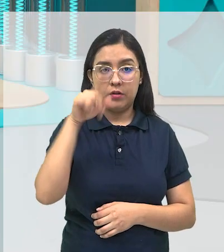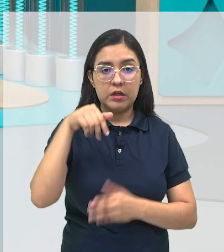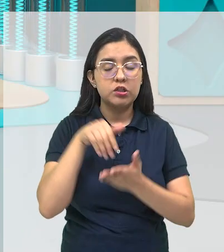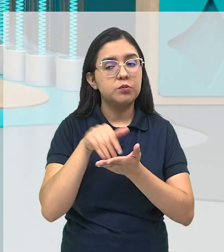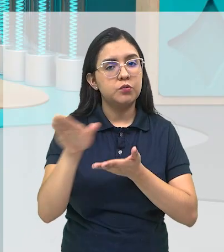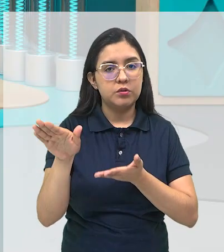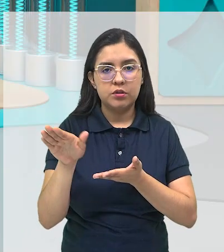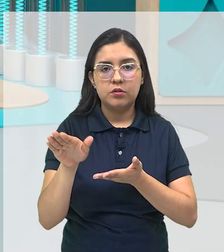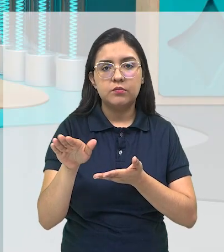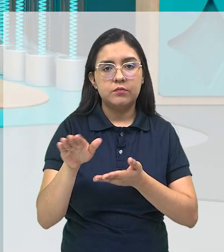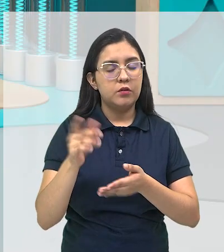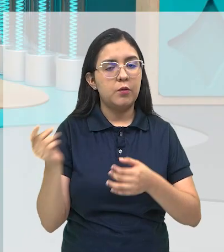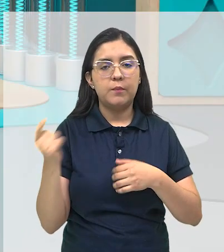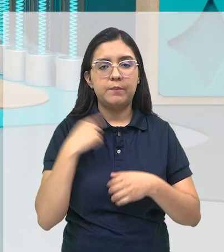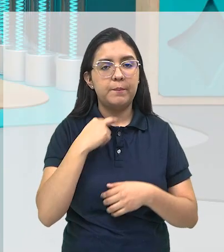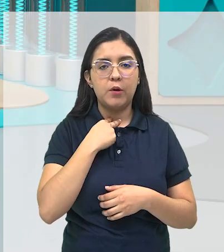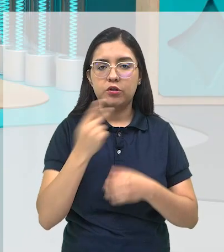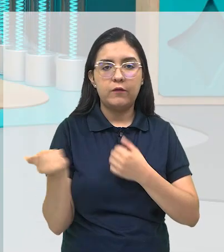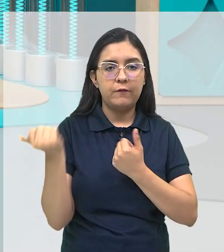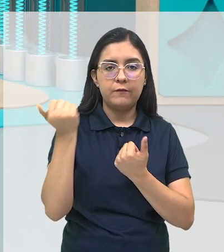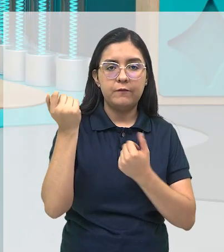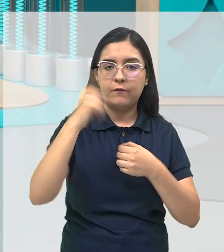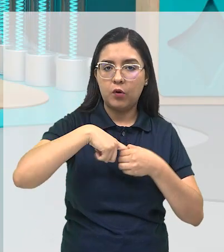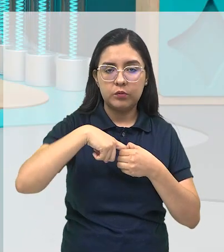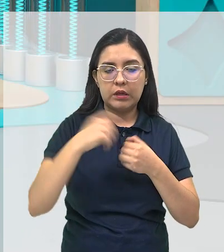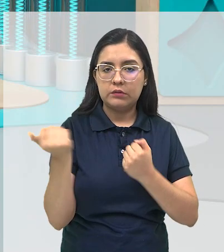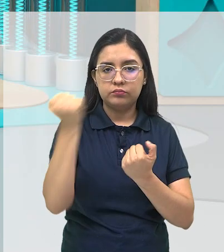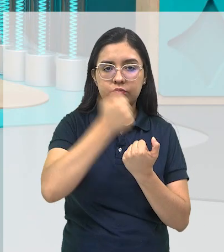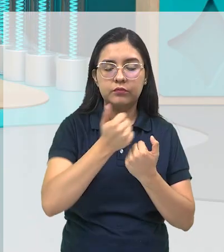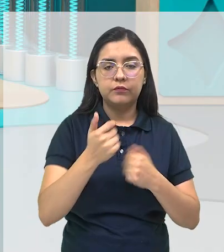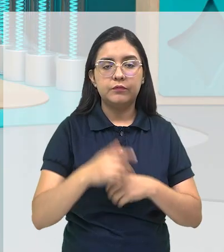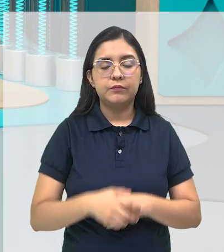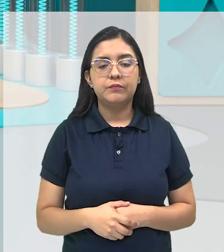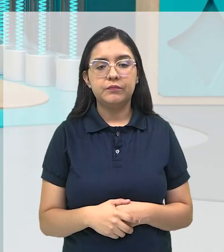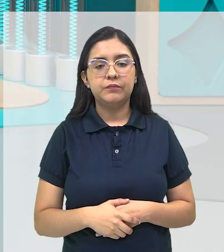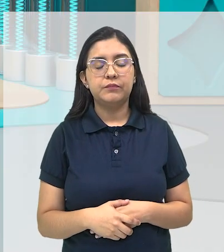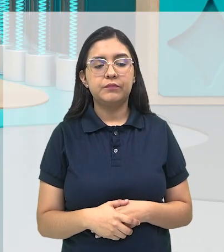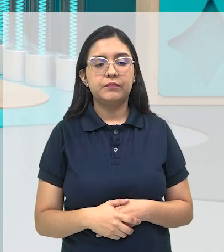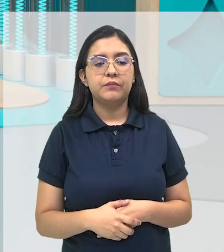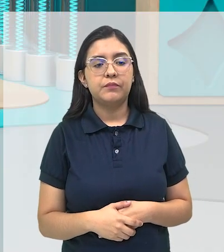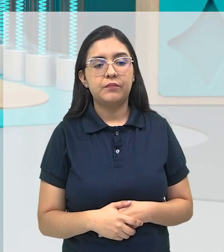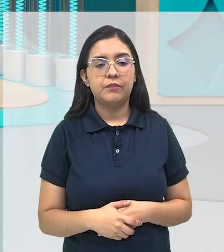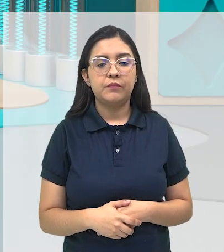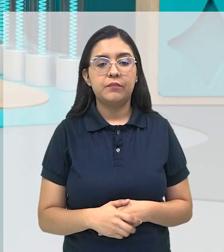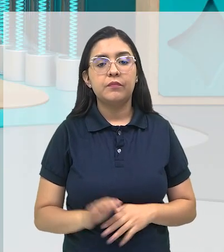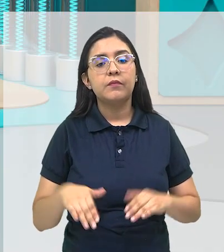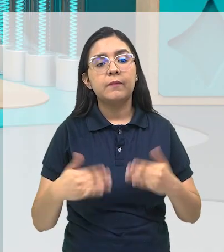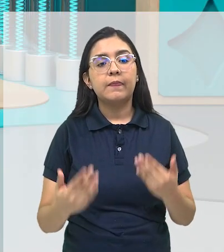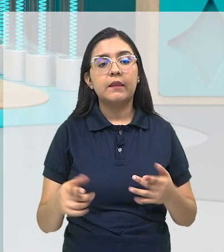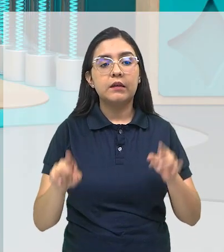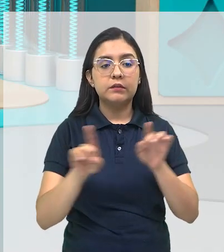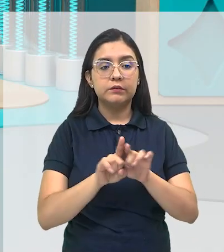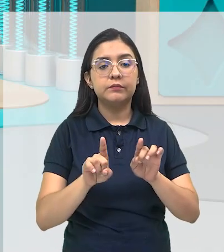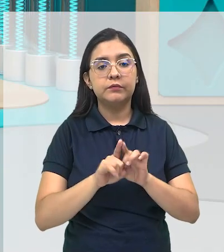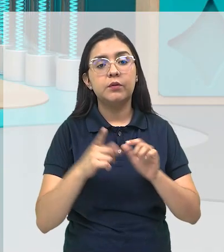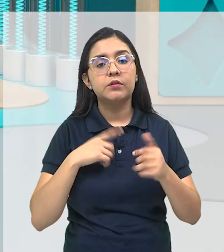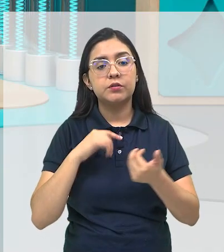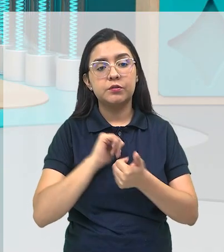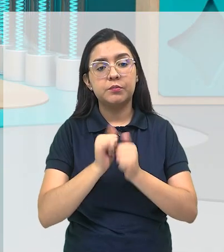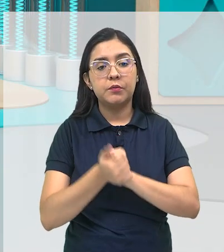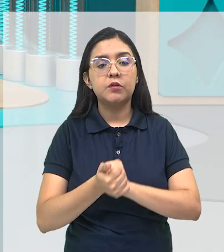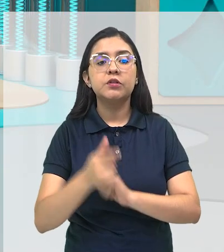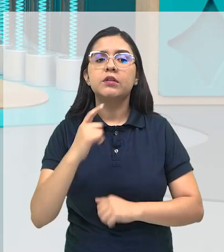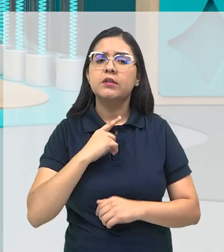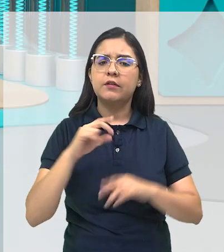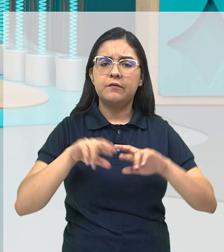ocasionar essa expulsão sem a possibilidade de o jogador expulso ser substituído. O hóquei e o frisbee, eles